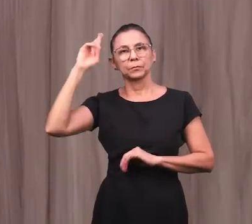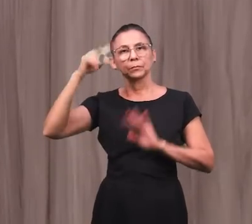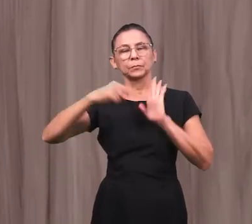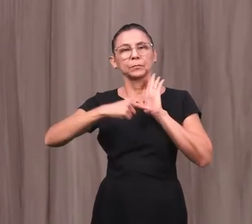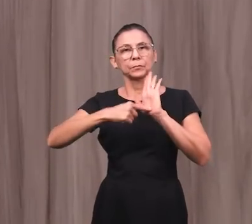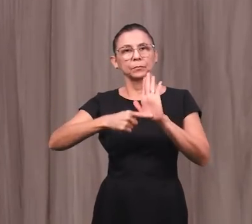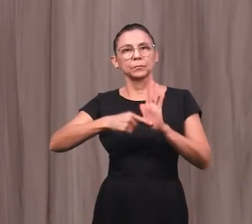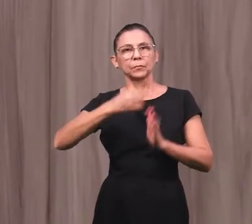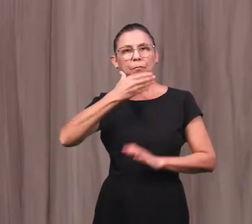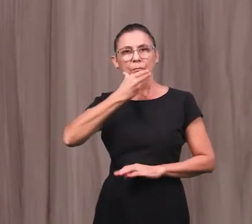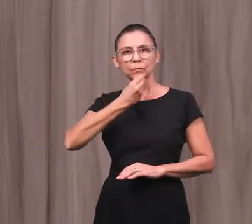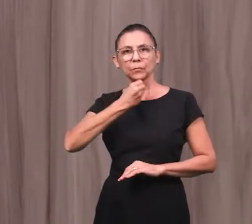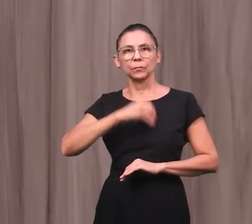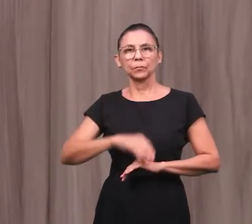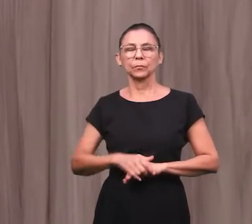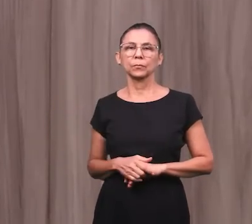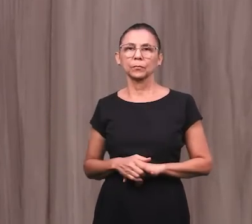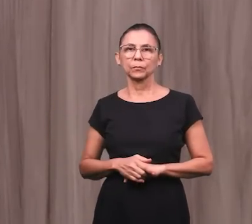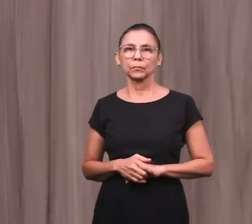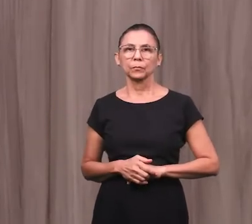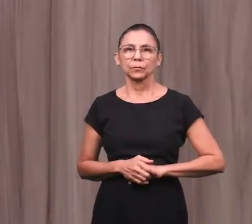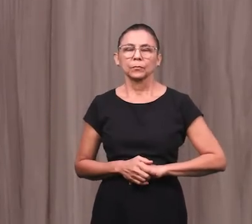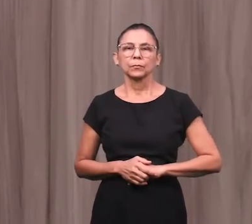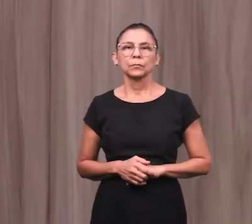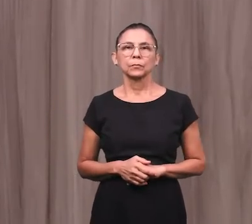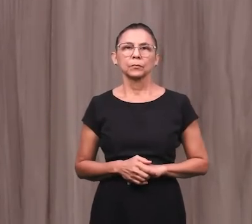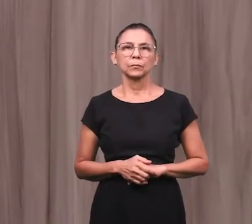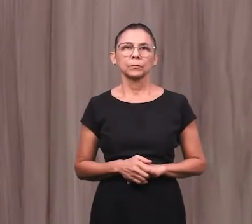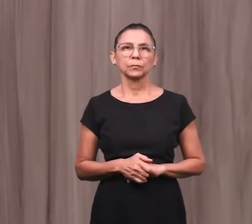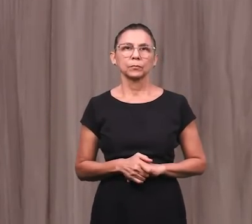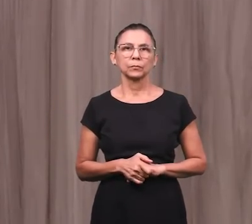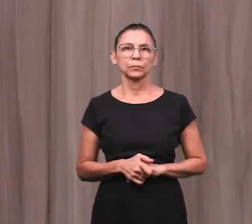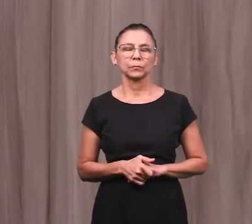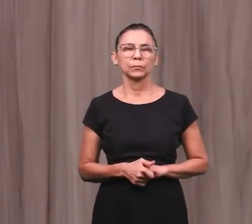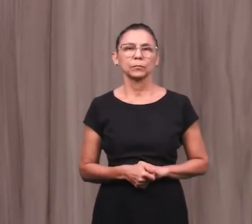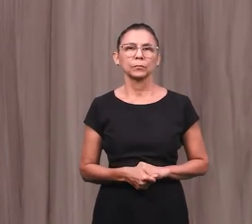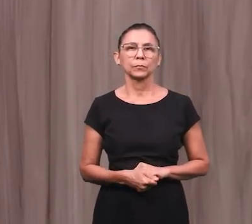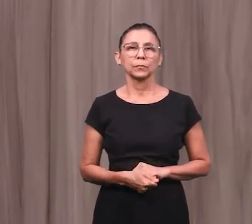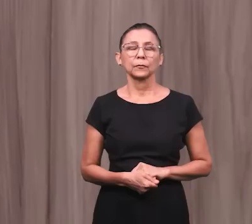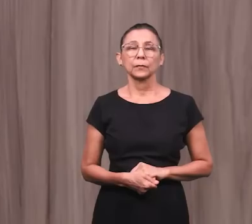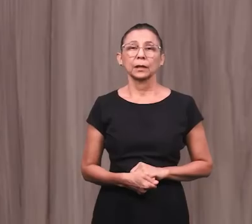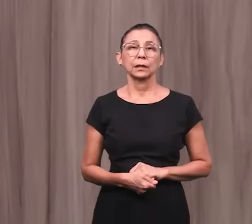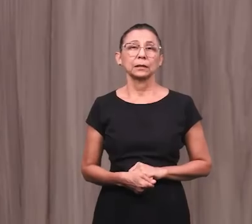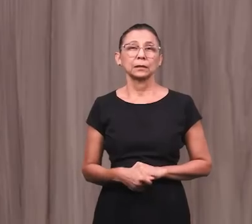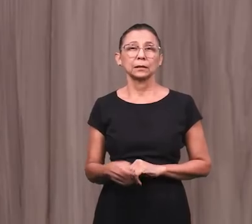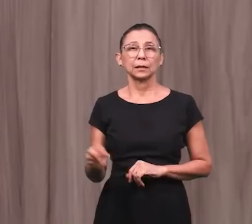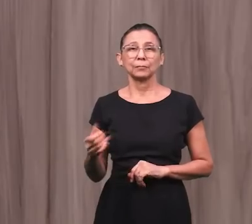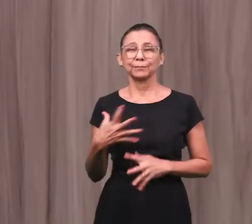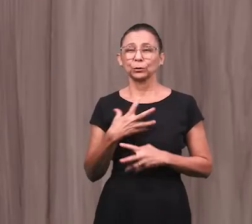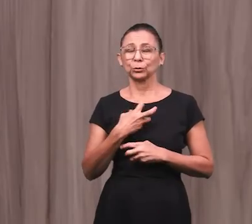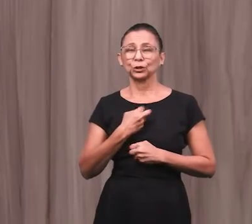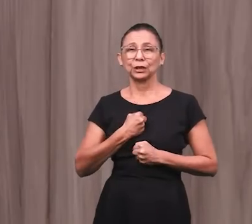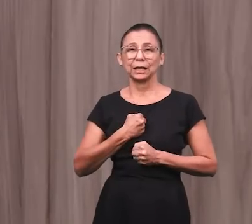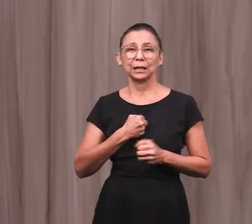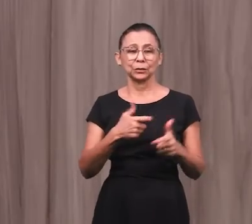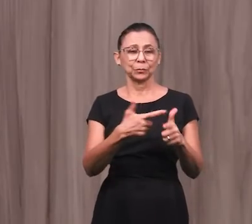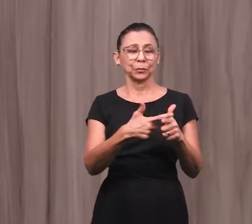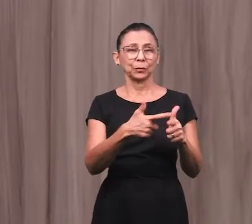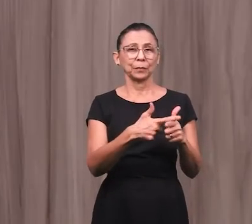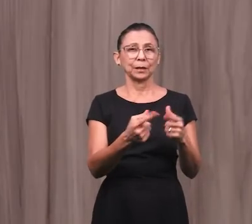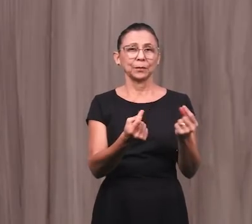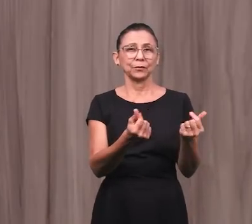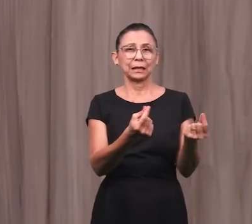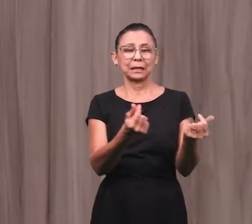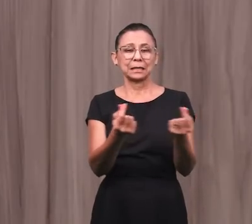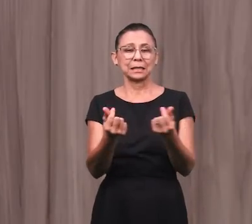mostrou um homem que está angustiado, pois está passando por algumas necessidades materiais e financeiras no seu lar, devido